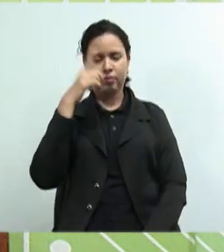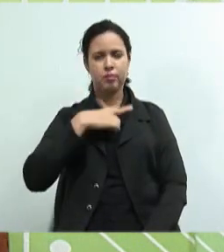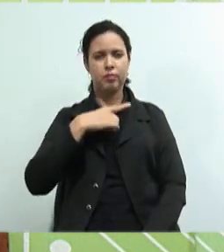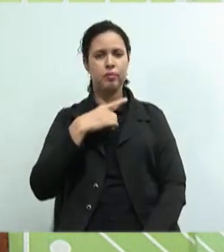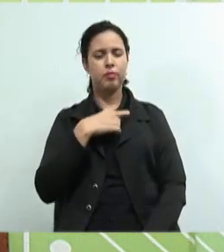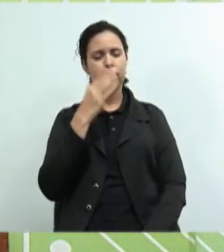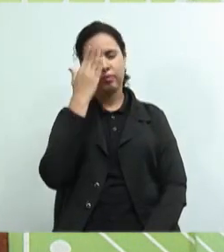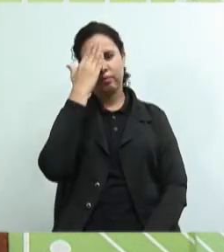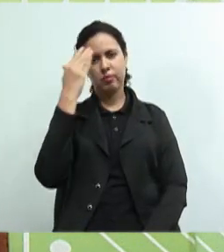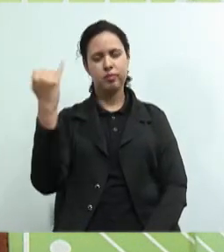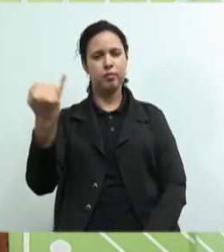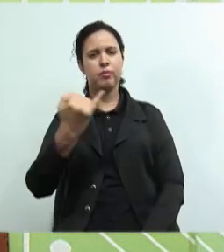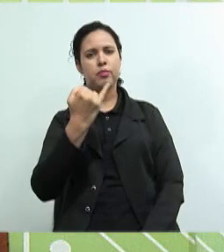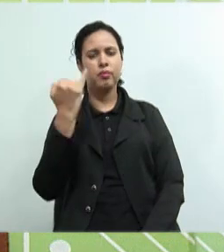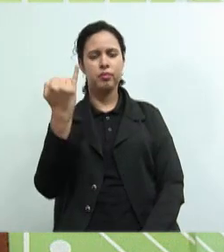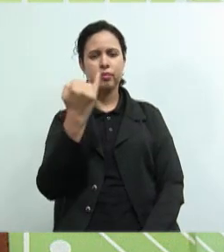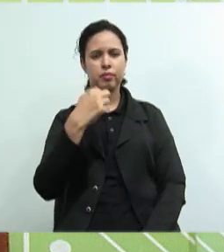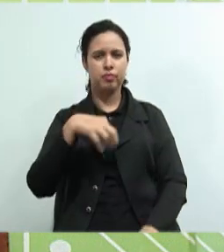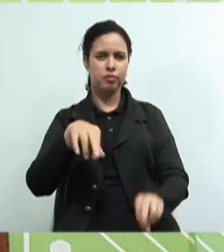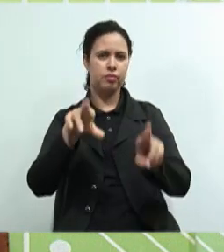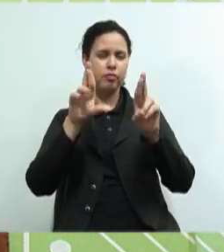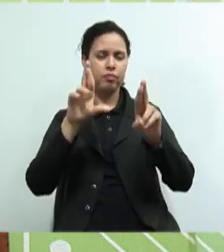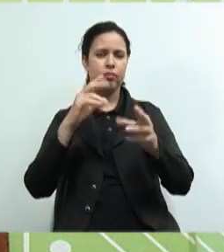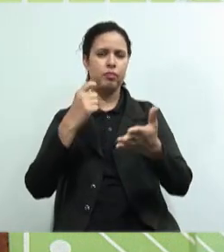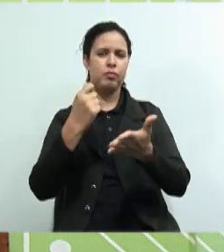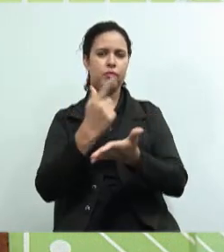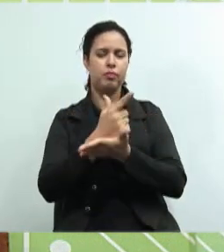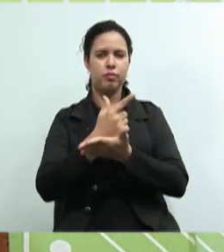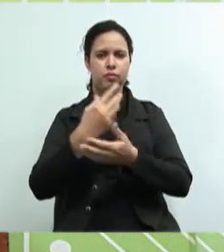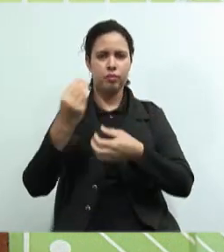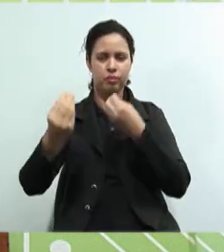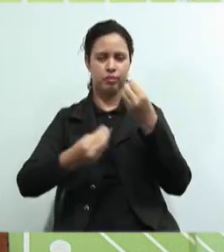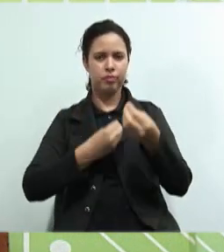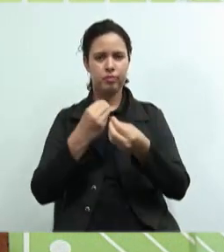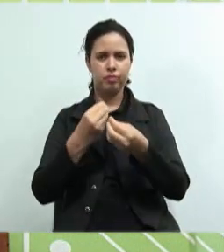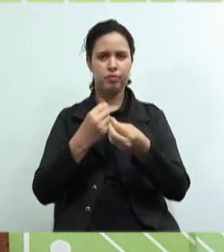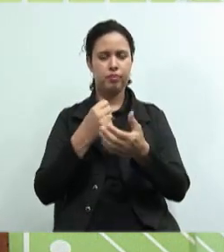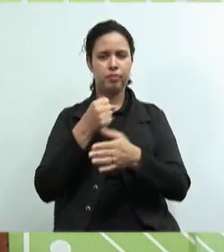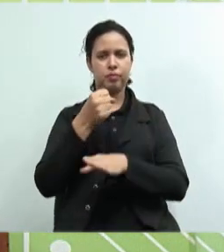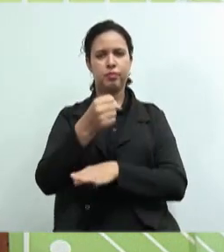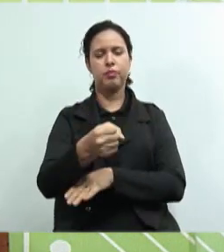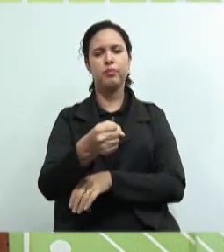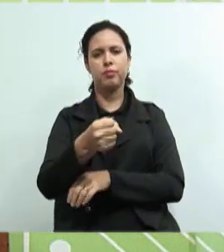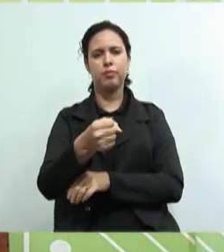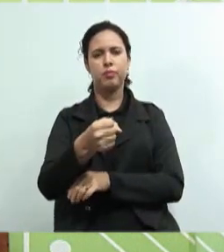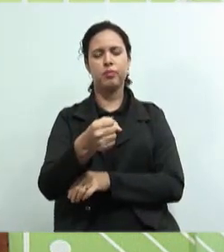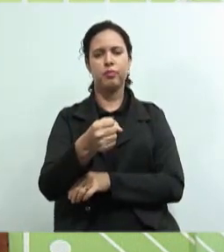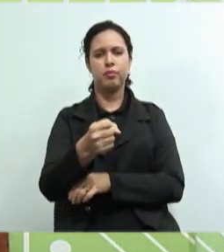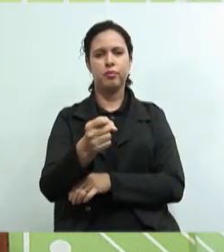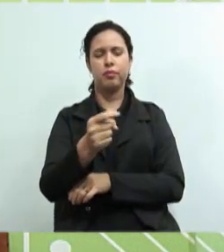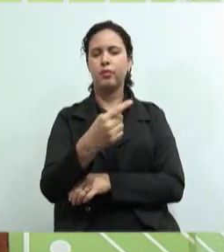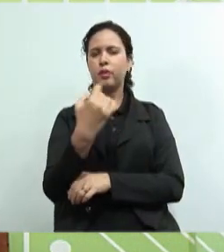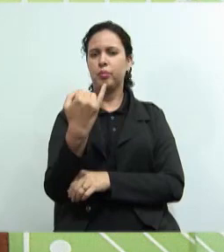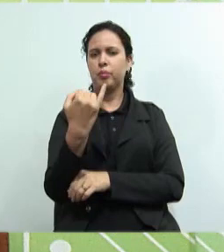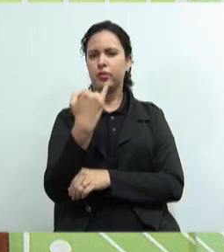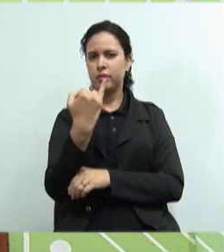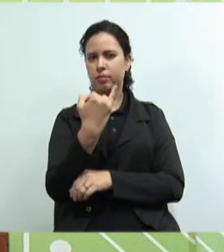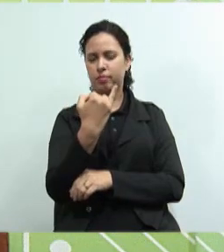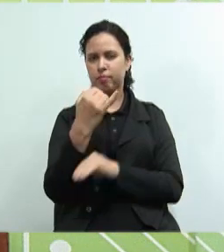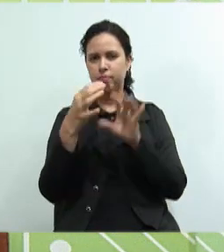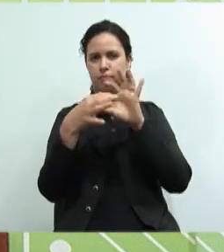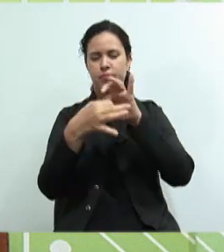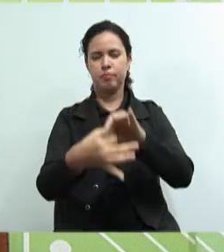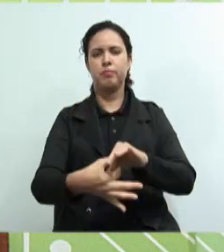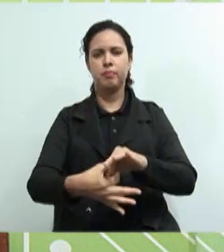noção da importância da sua decisão de consumo, de como isso afeta a nossa realidade e como é importante escolher produtos